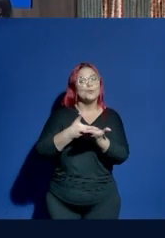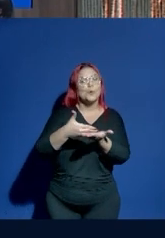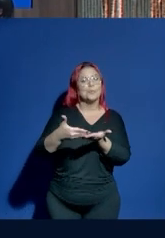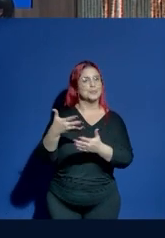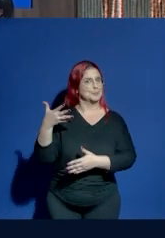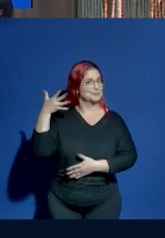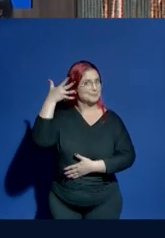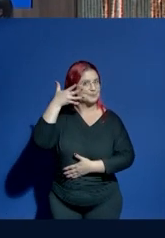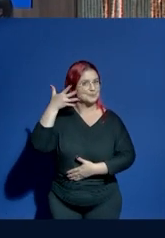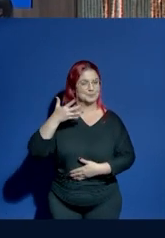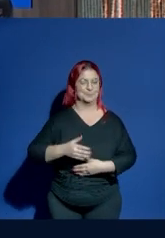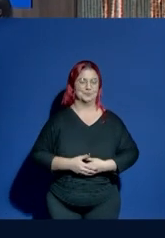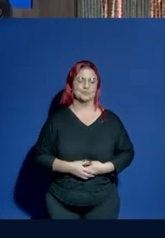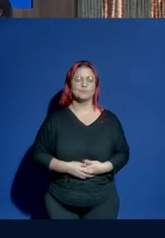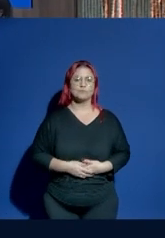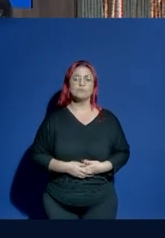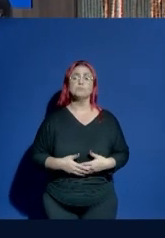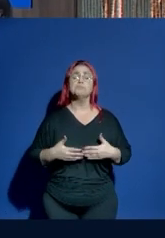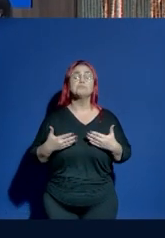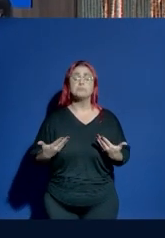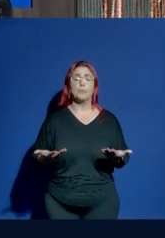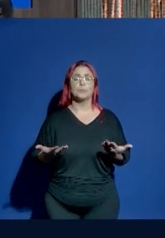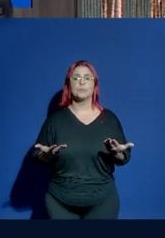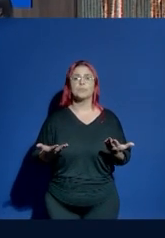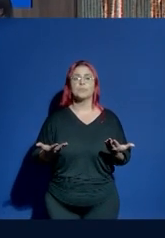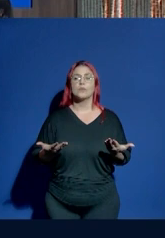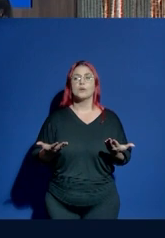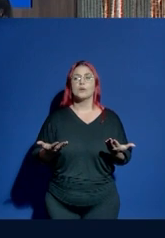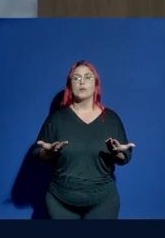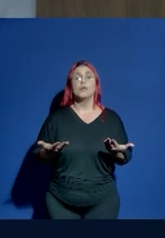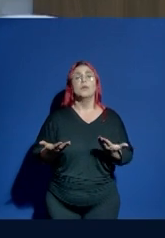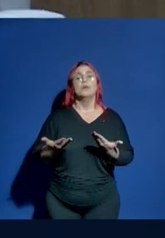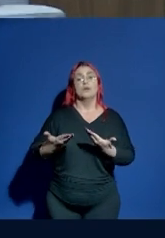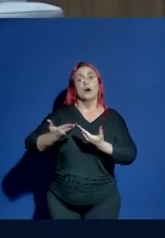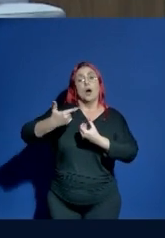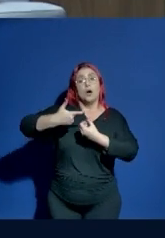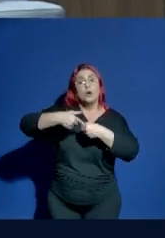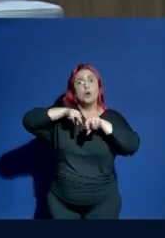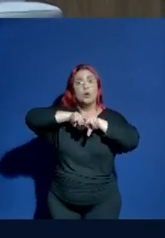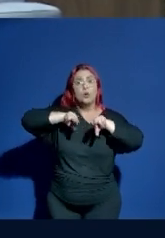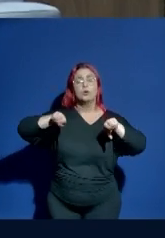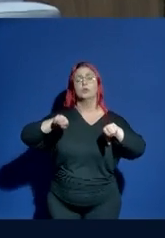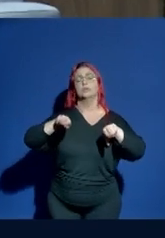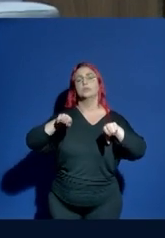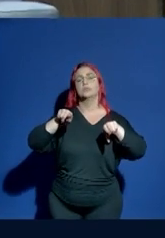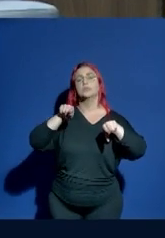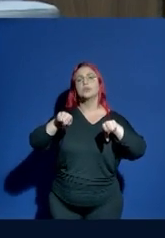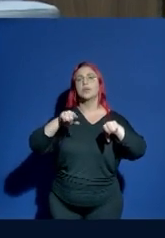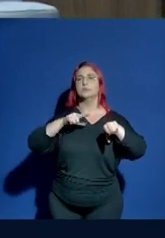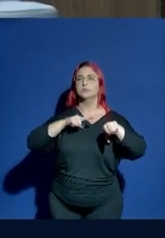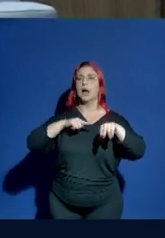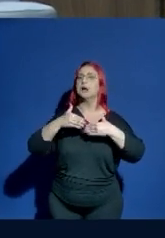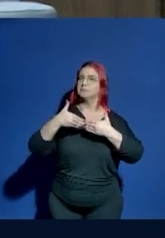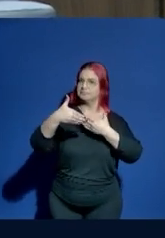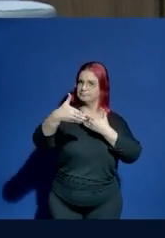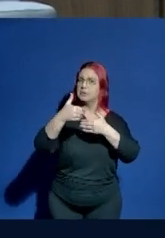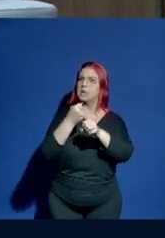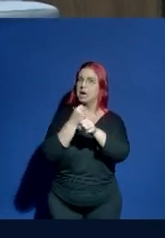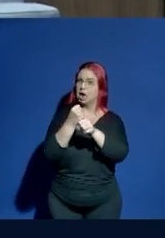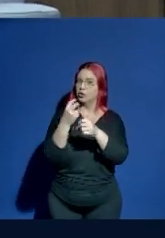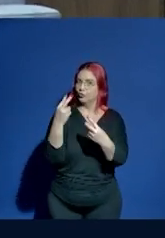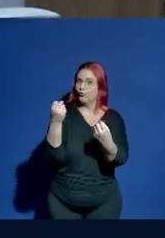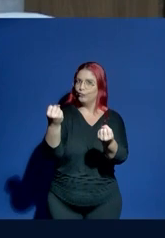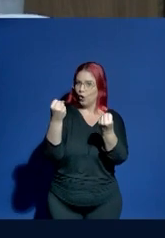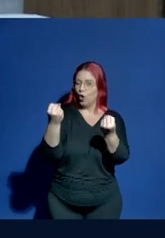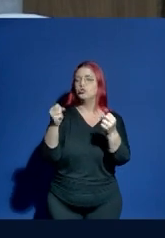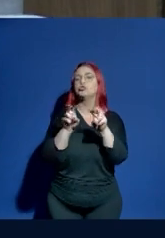Né? A demanda por biocombustível dá sinais que vai seguir aí firme e forte para os próximos anos, muito